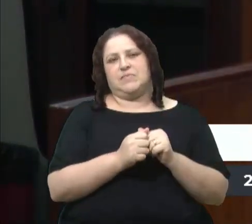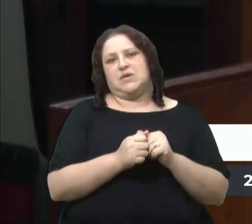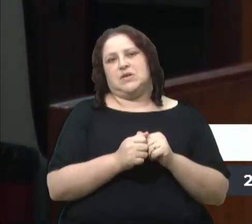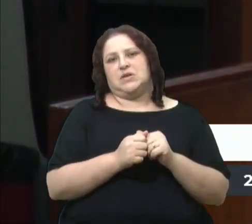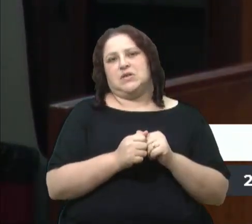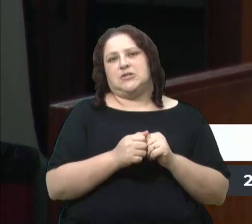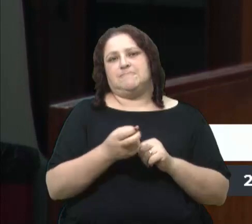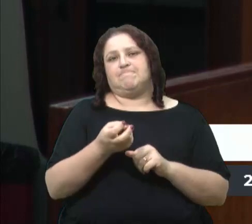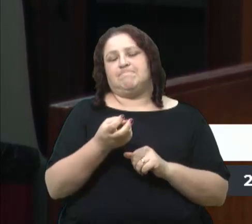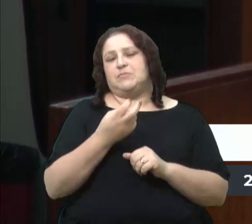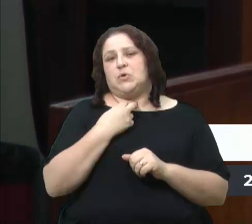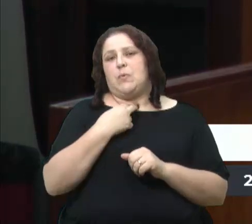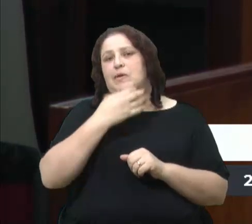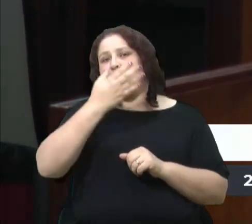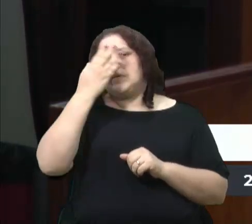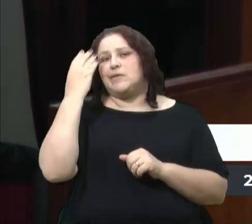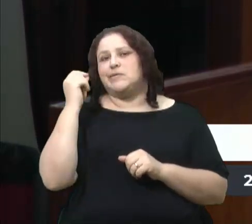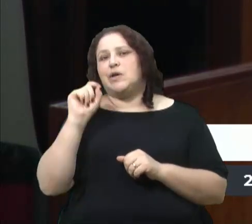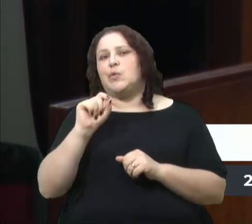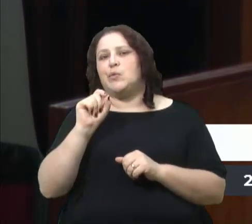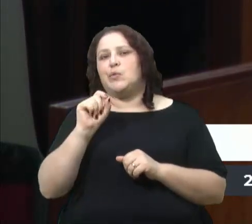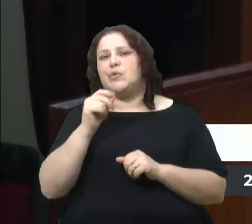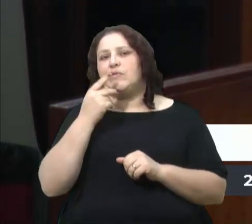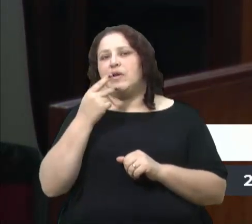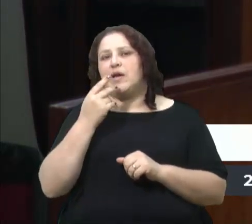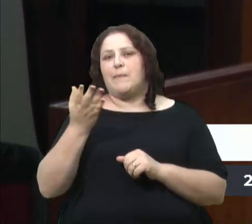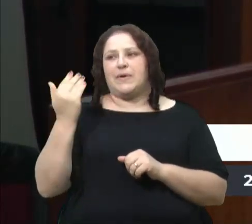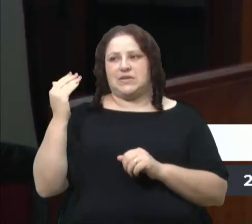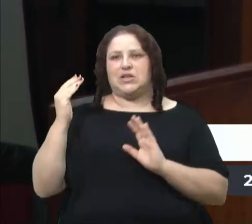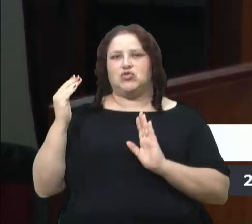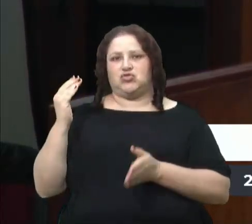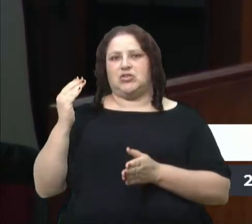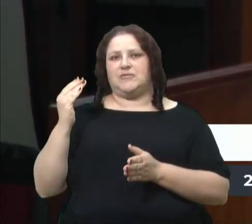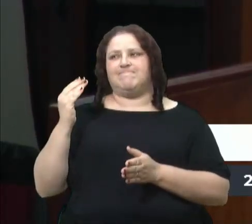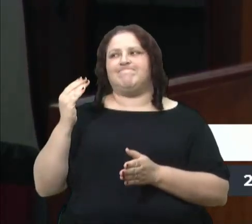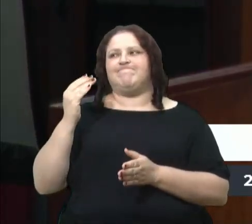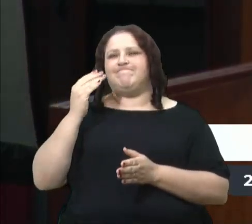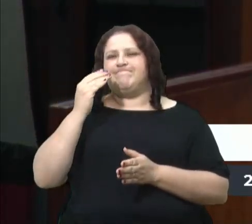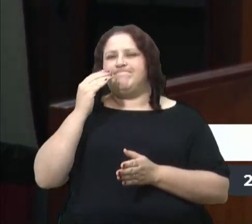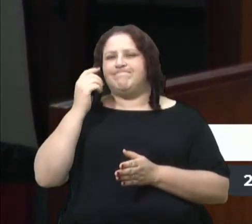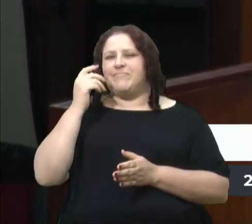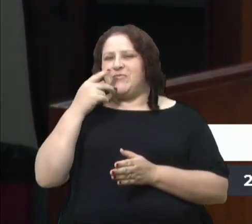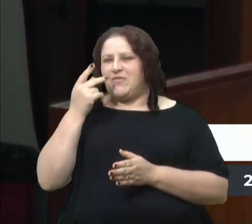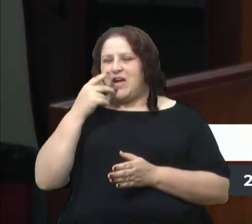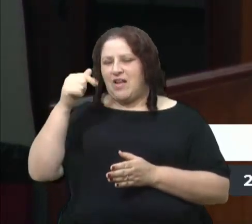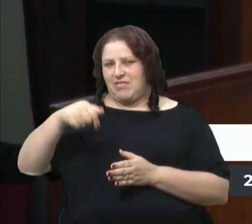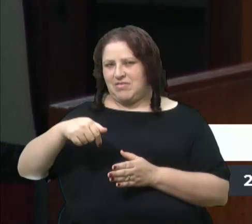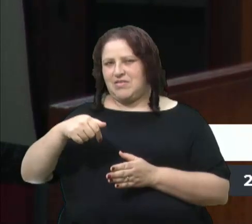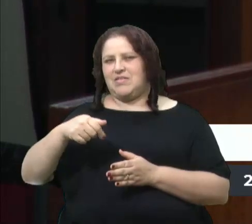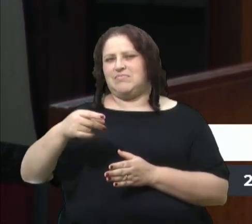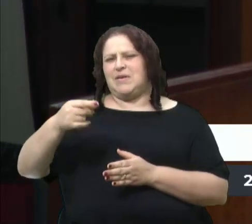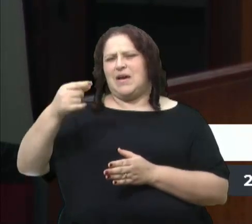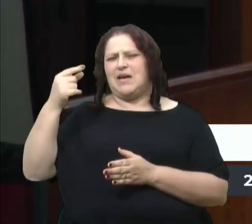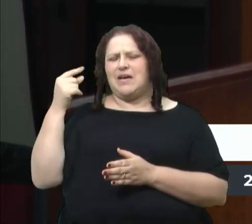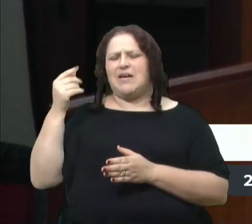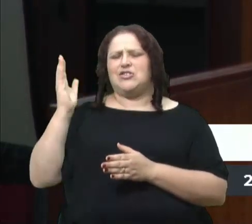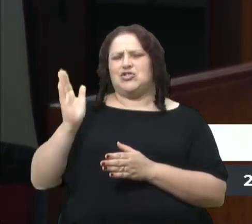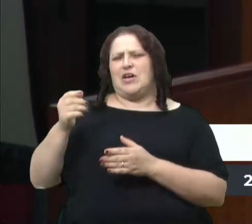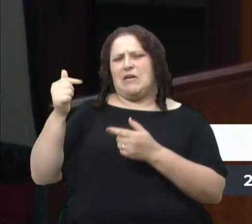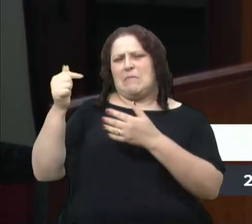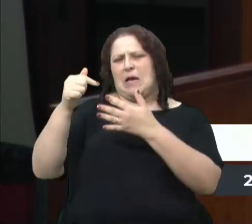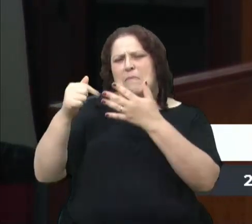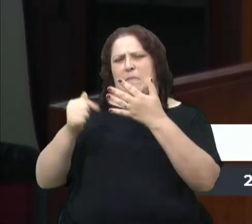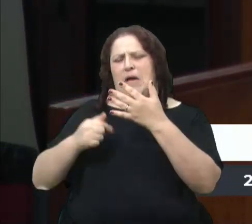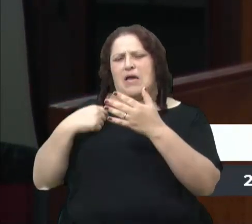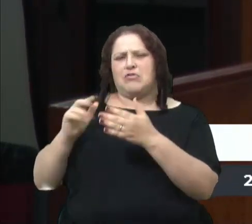previa, o que a gente já conversava dentro desta casa, o que por diversas vezes eu subia a esta tribuna e os